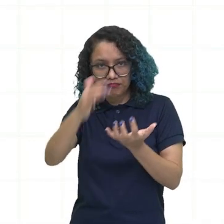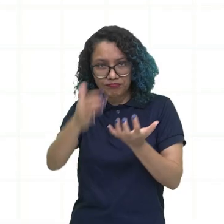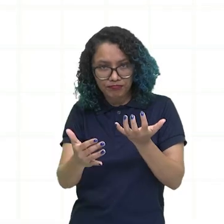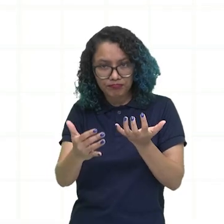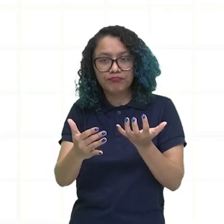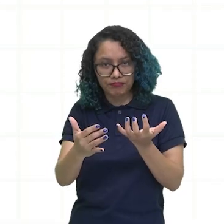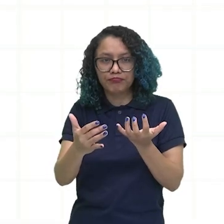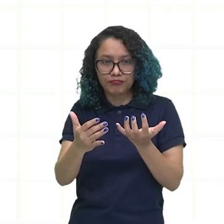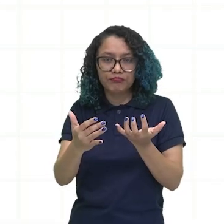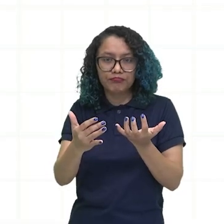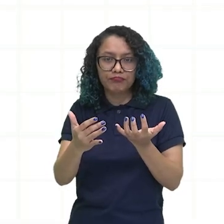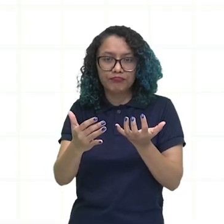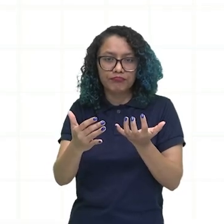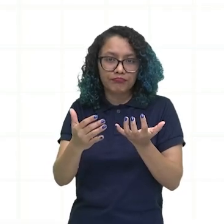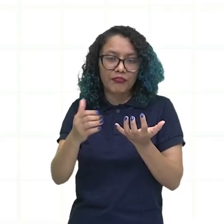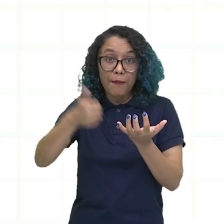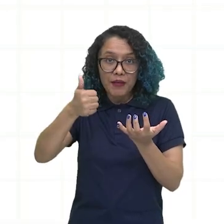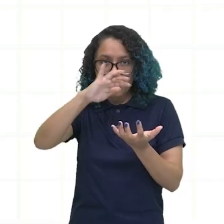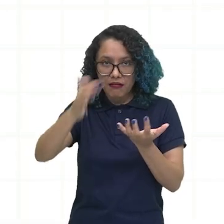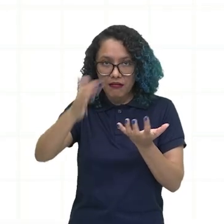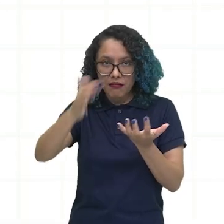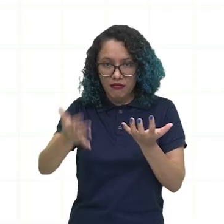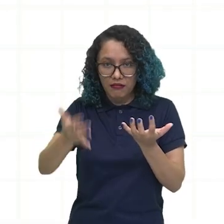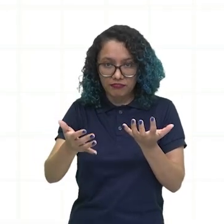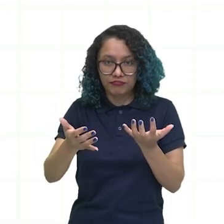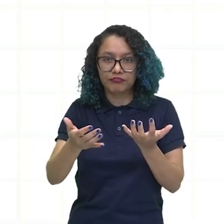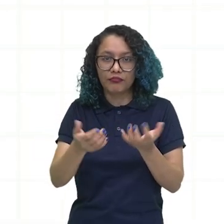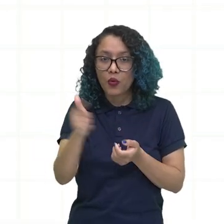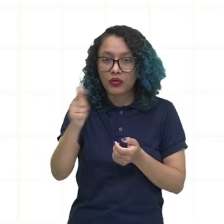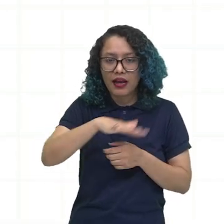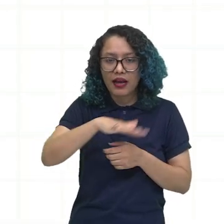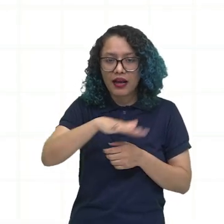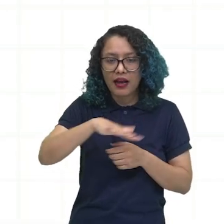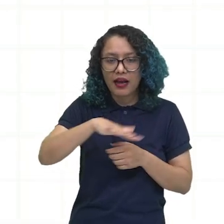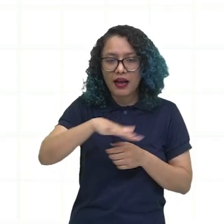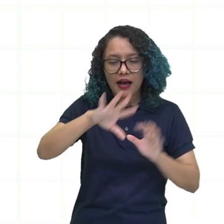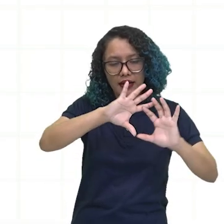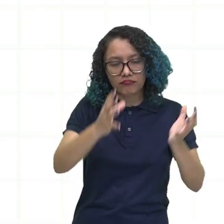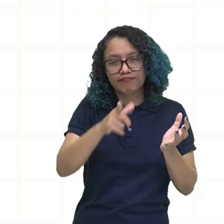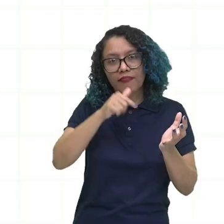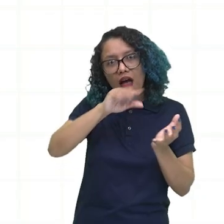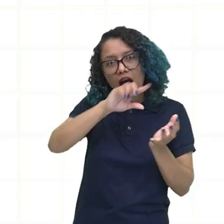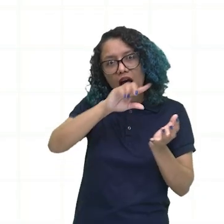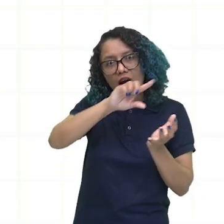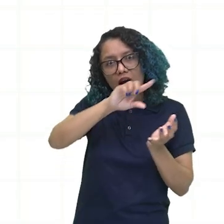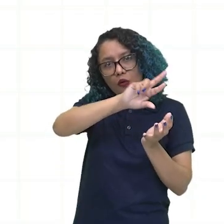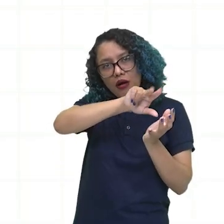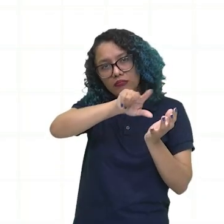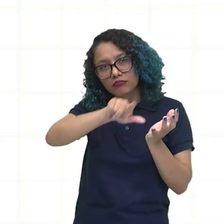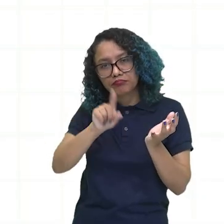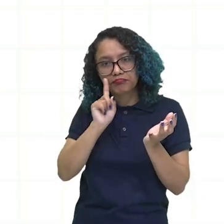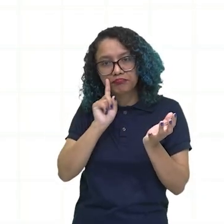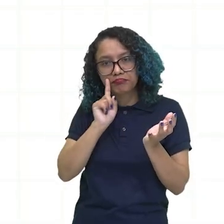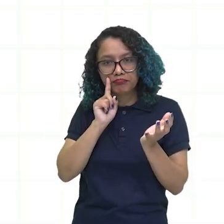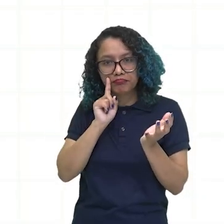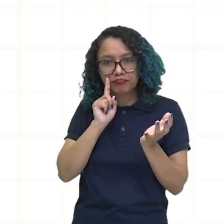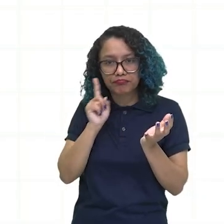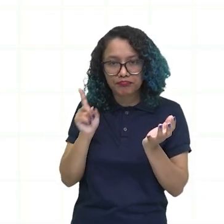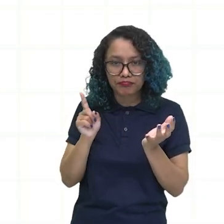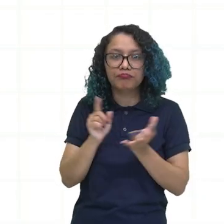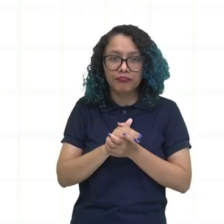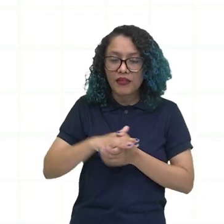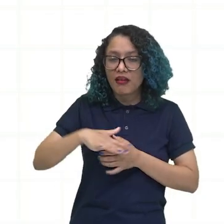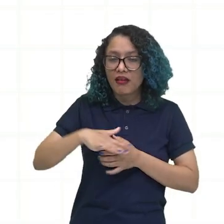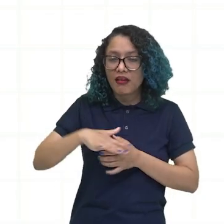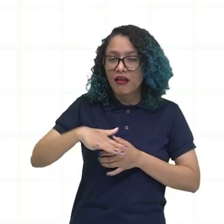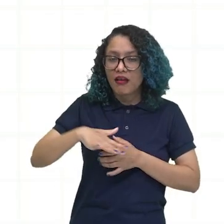terrestre, certo? Nós vamos ter a hidrosfera, que representa a parte, né,